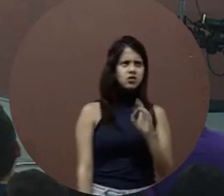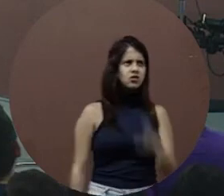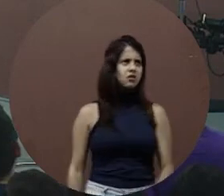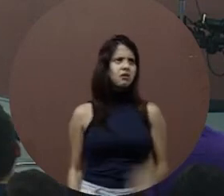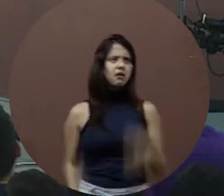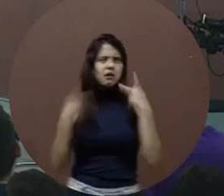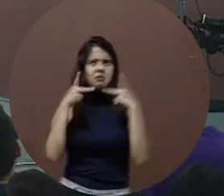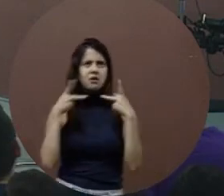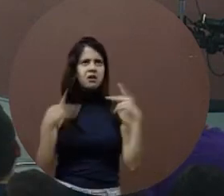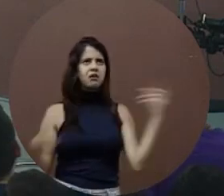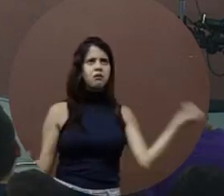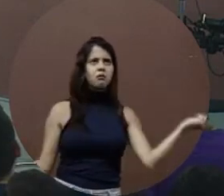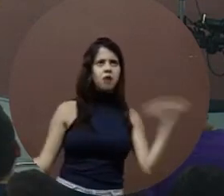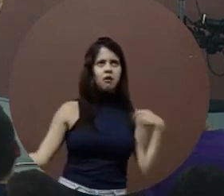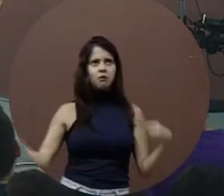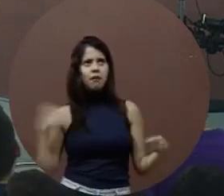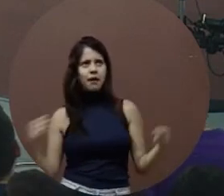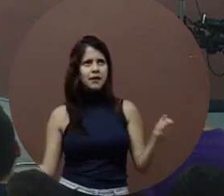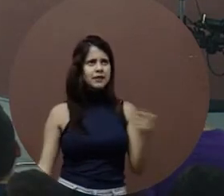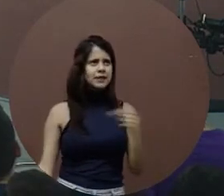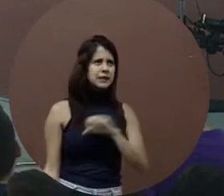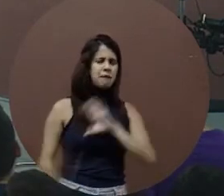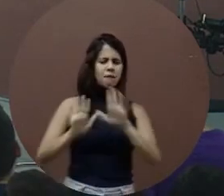hoje eu fiquei todo lapiado. Mas não muda de vida.